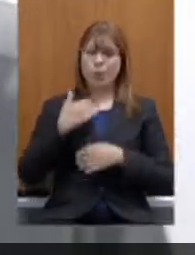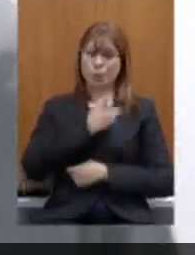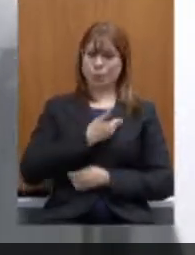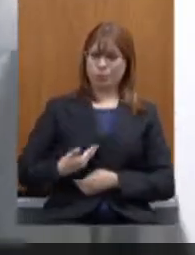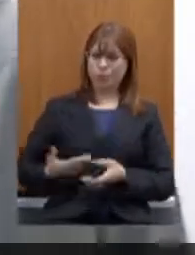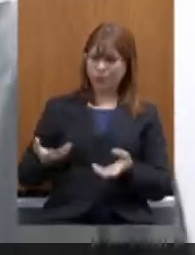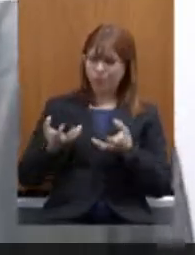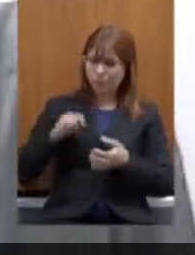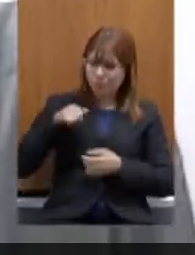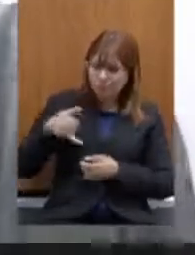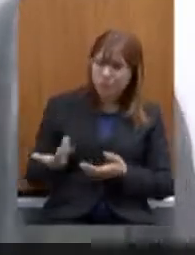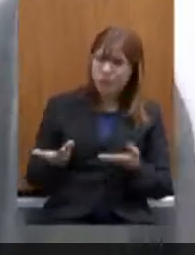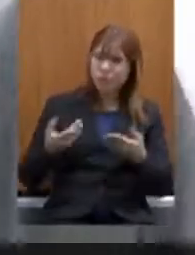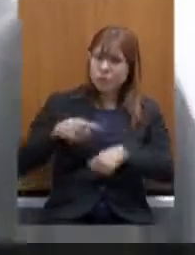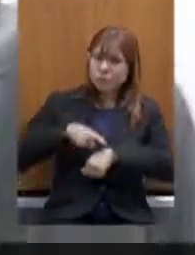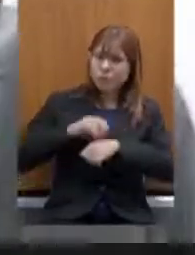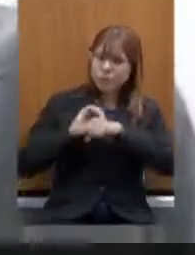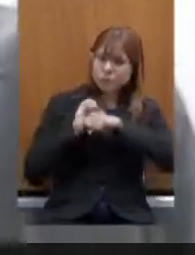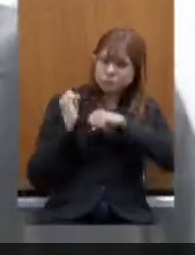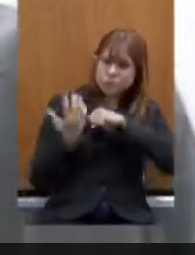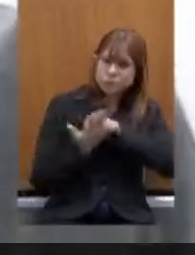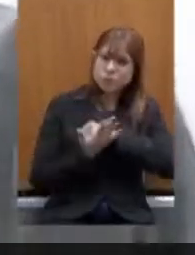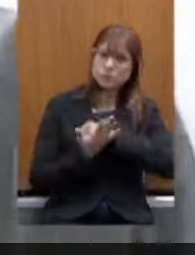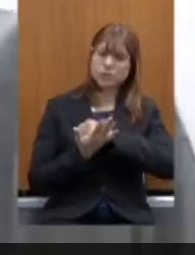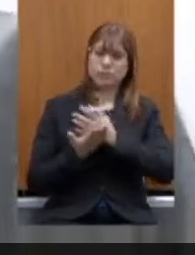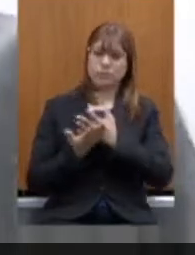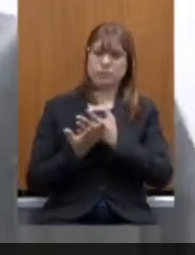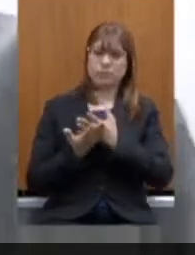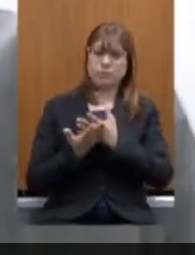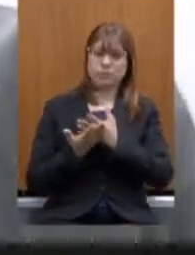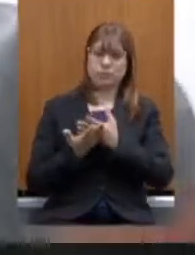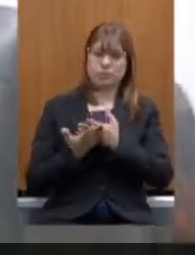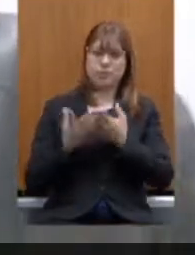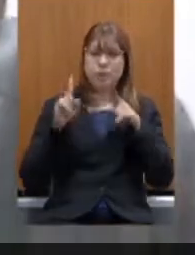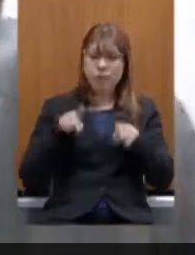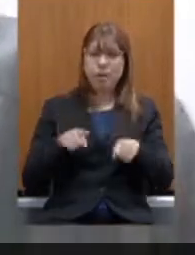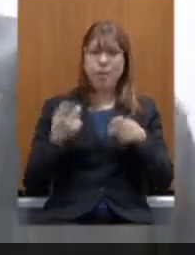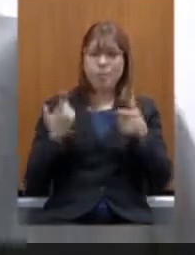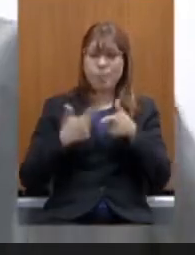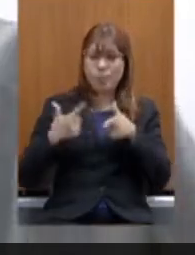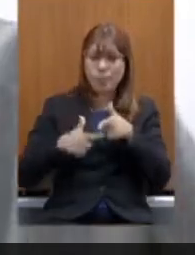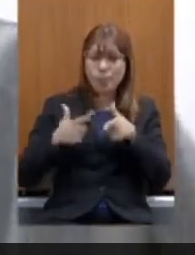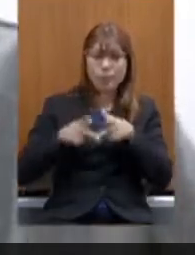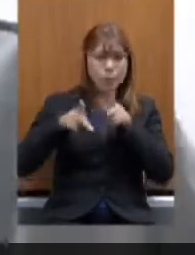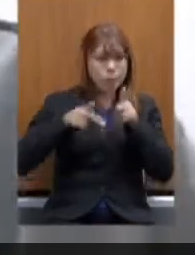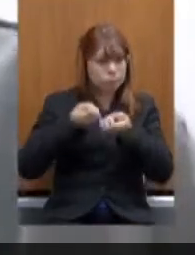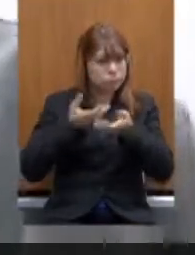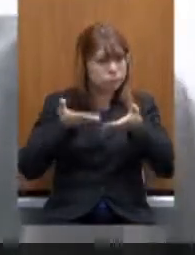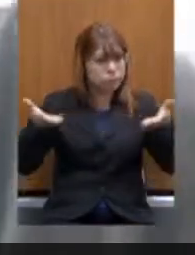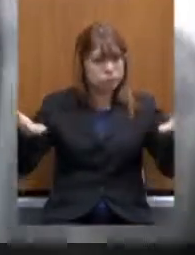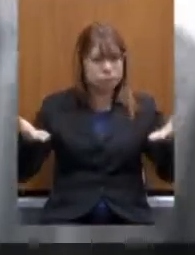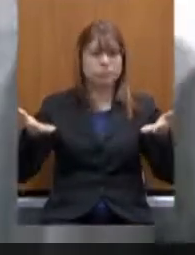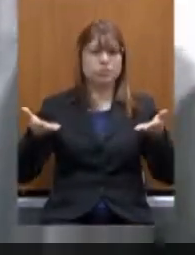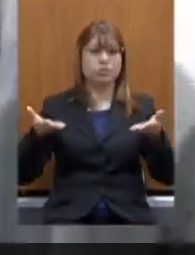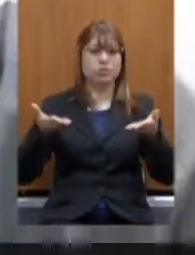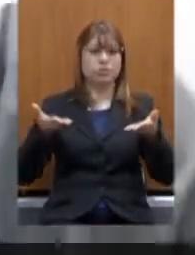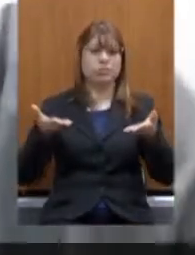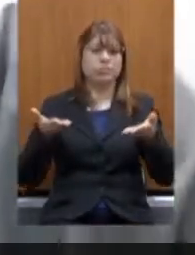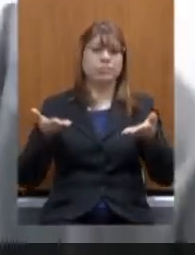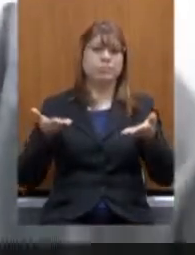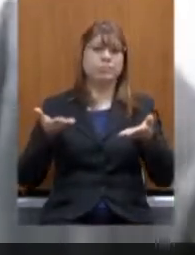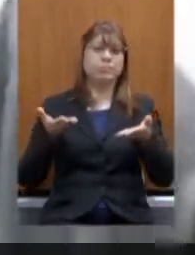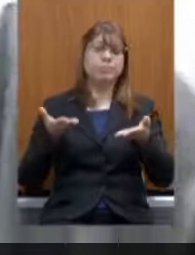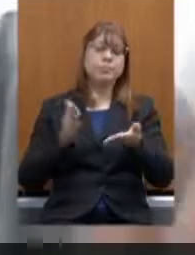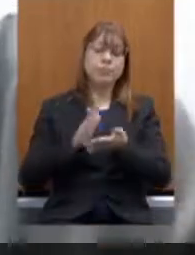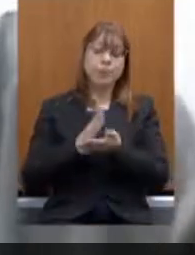querer se aproveitar da pandemia de um processo de calamidade pública que foi estendida até o final do ano